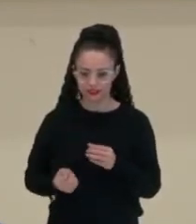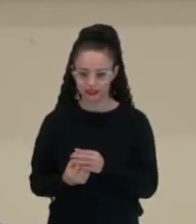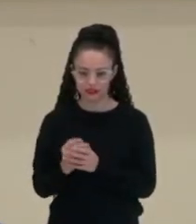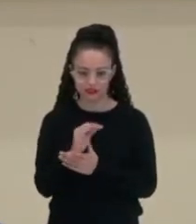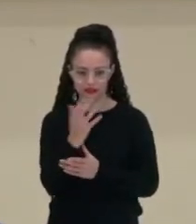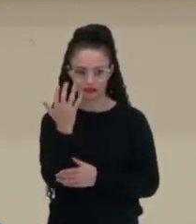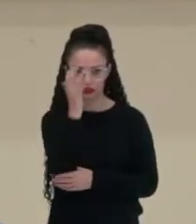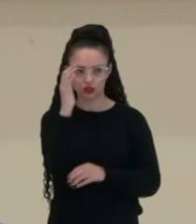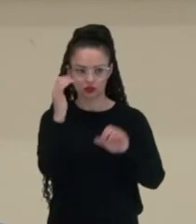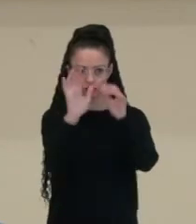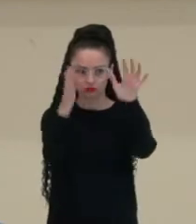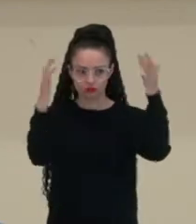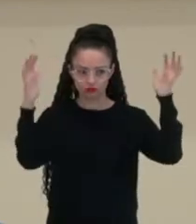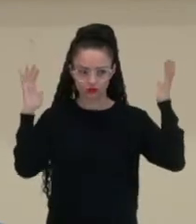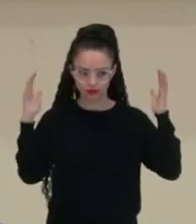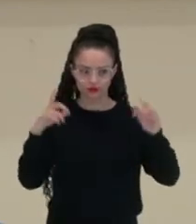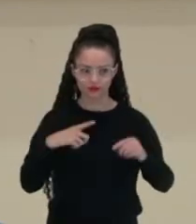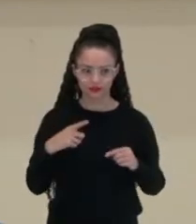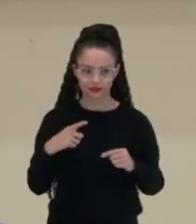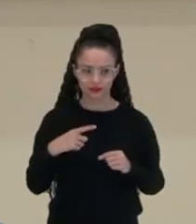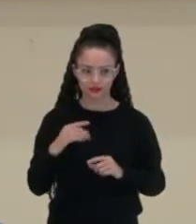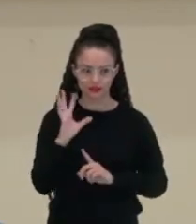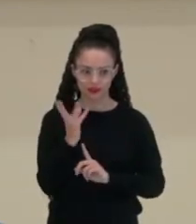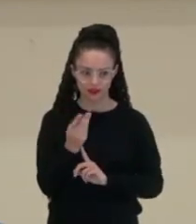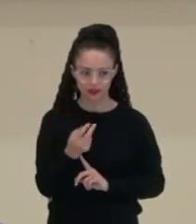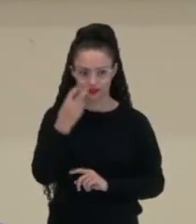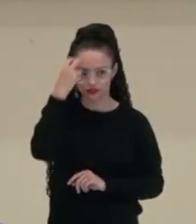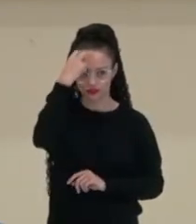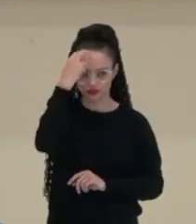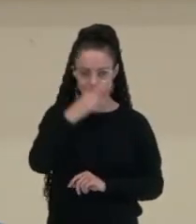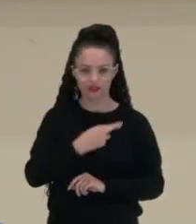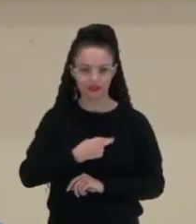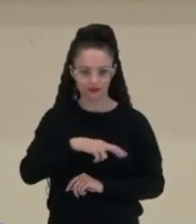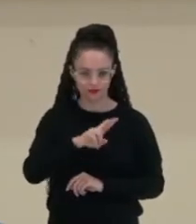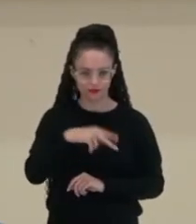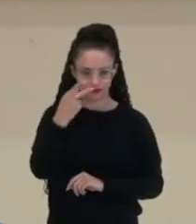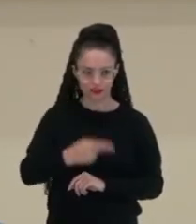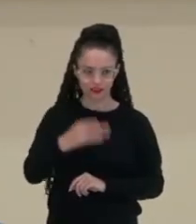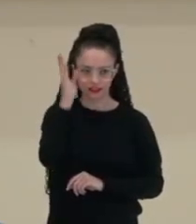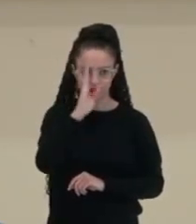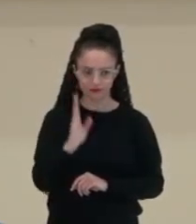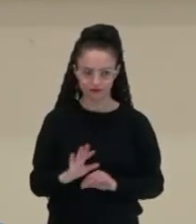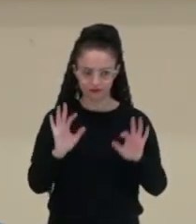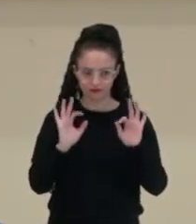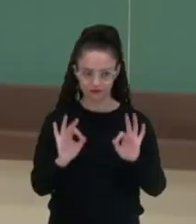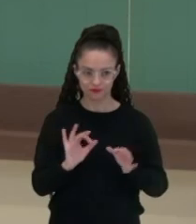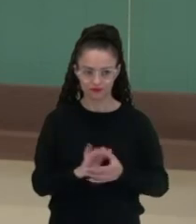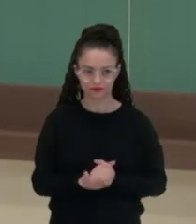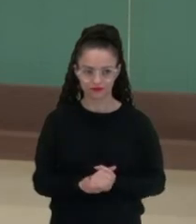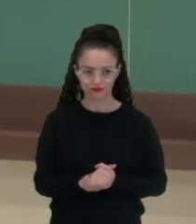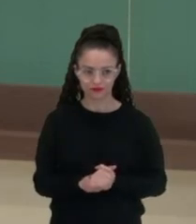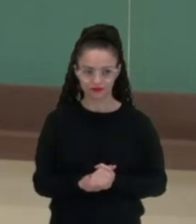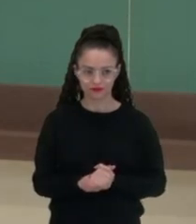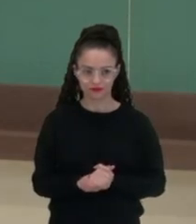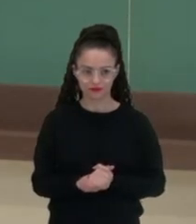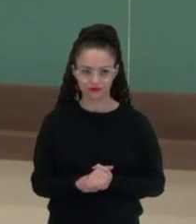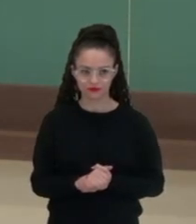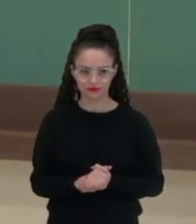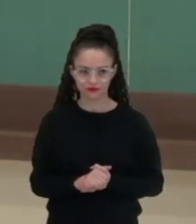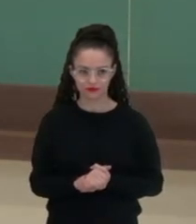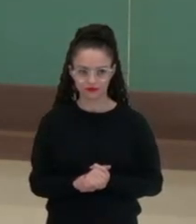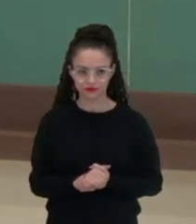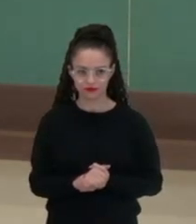está produzindo muita arte, muita cultura e religião aqui no Brasil, né? Então, agora vamos